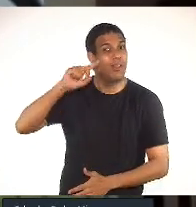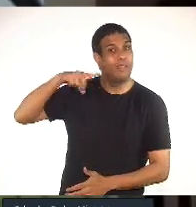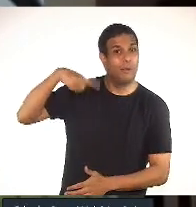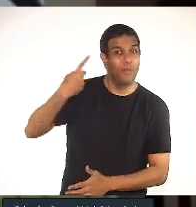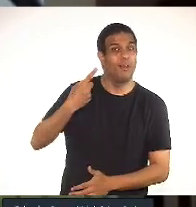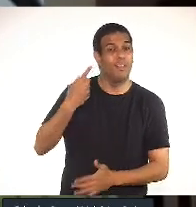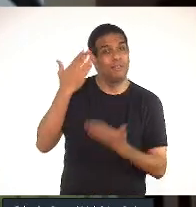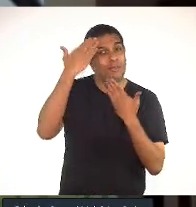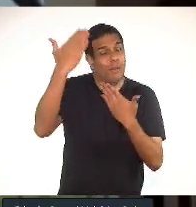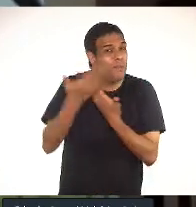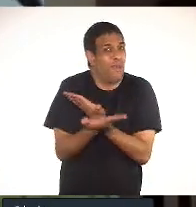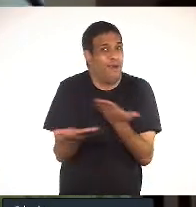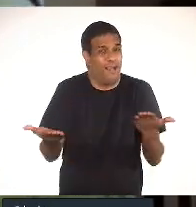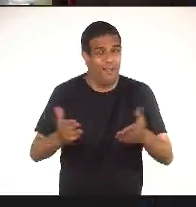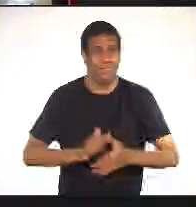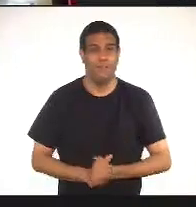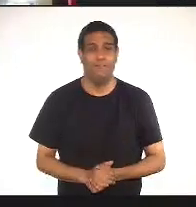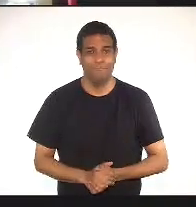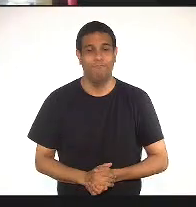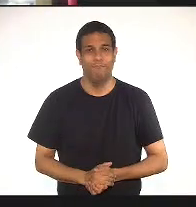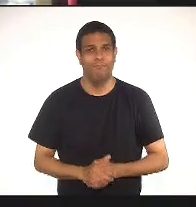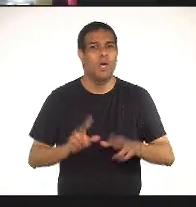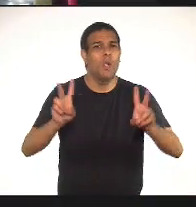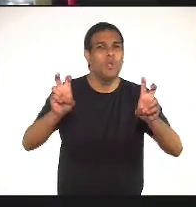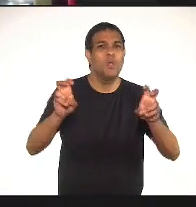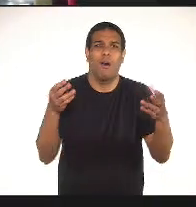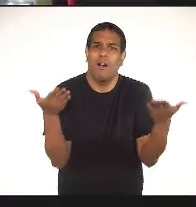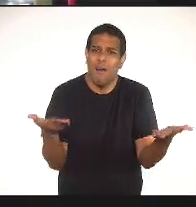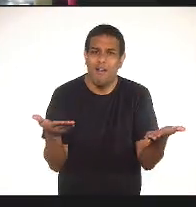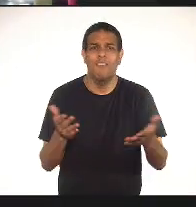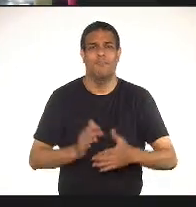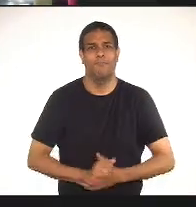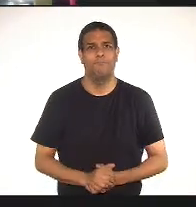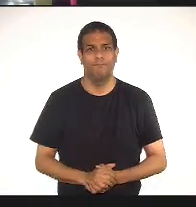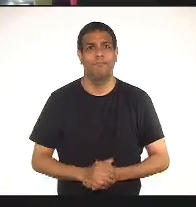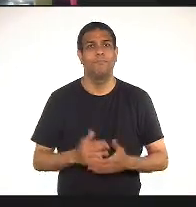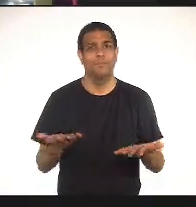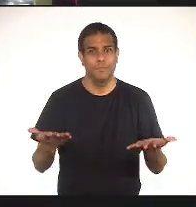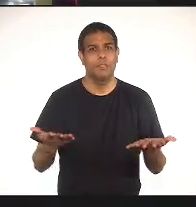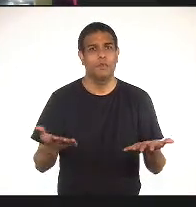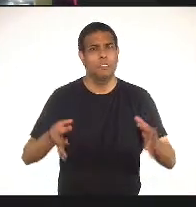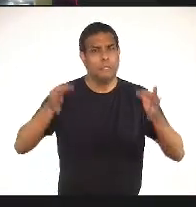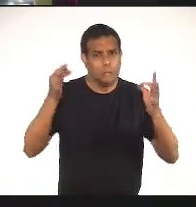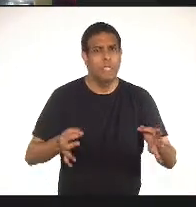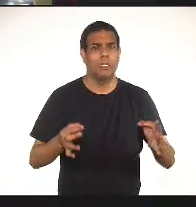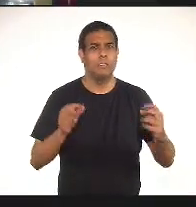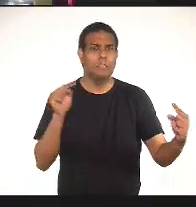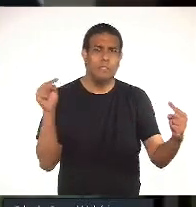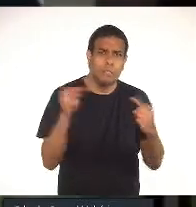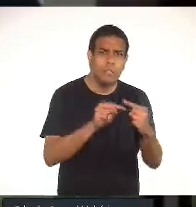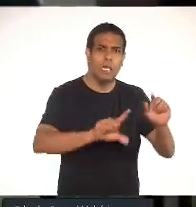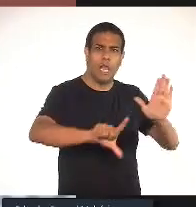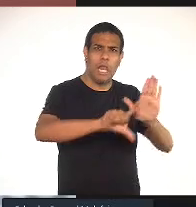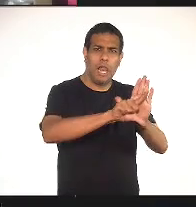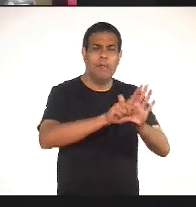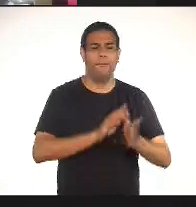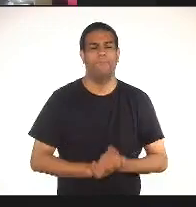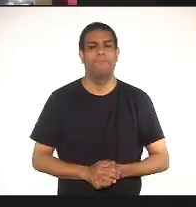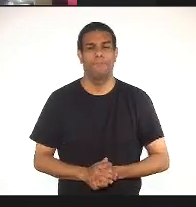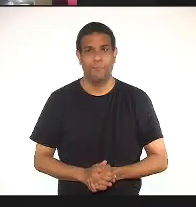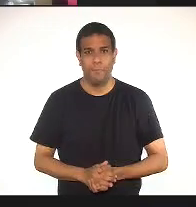né, sobre isso. E vamos fazer, sim, o cumpra-se com a lei nova. Obrigado. Permite uma